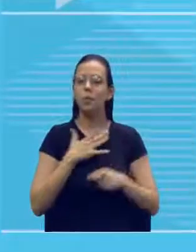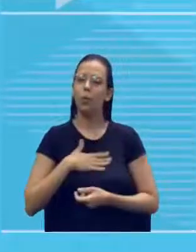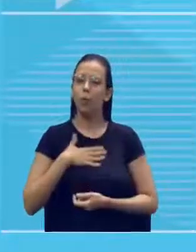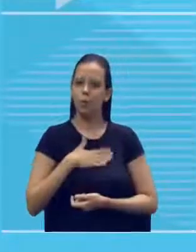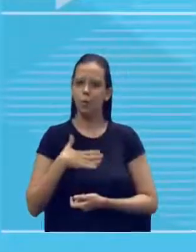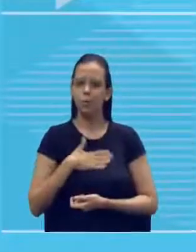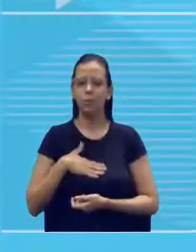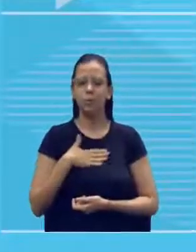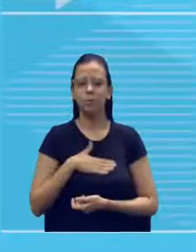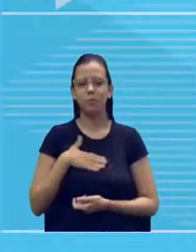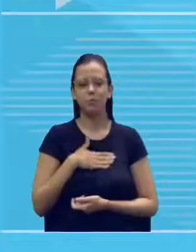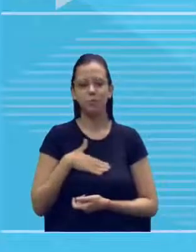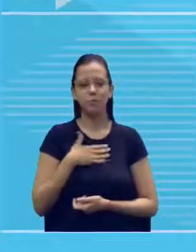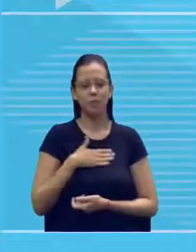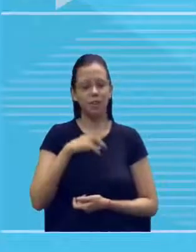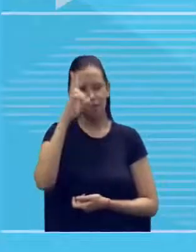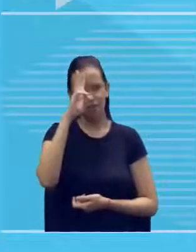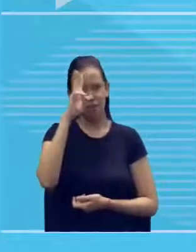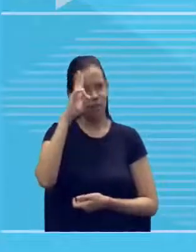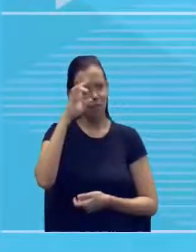né? Então, tu lembrou?